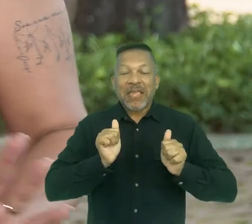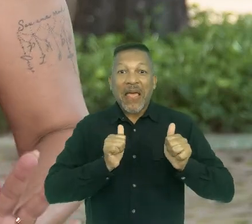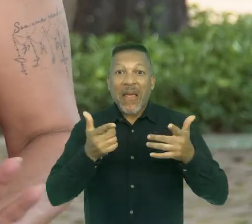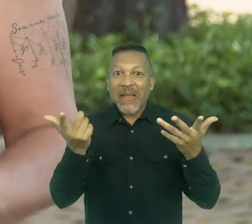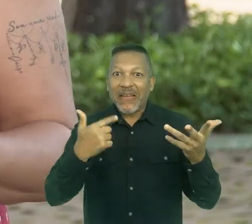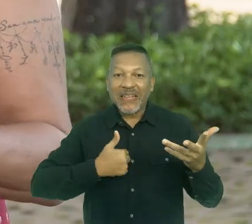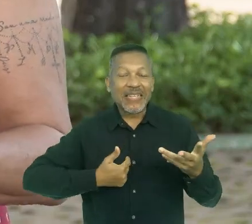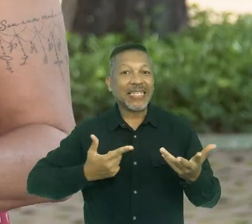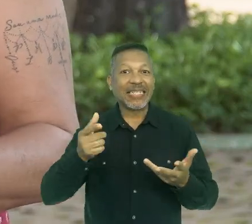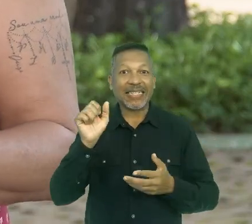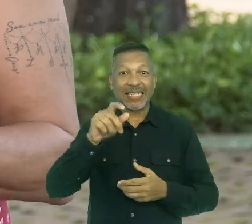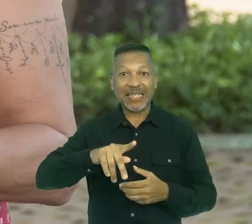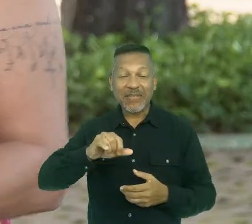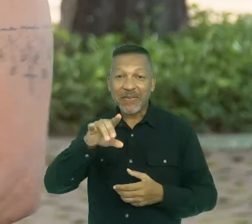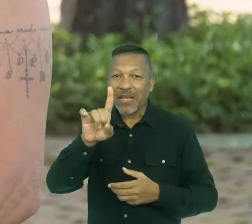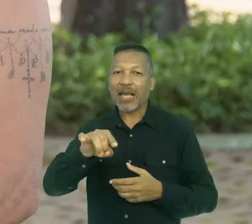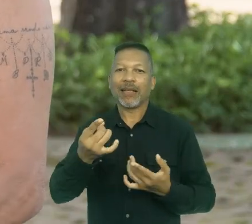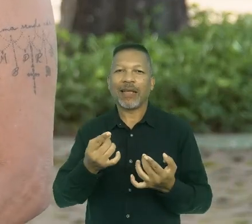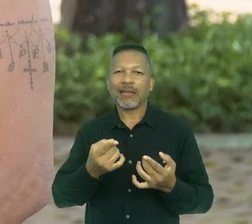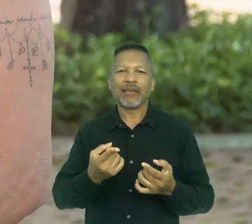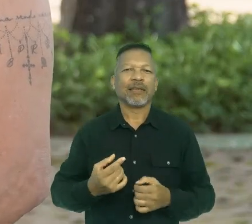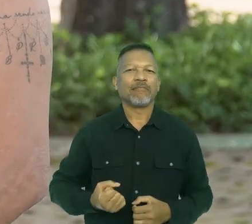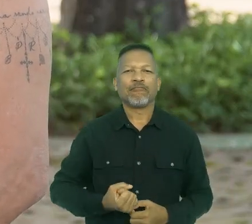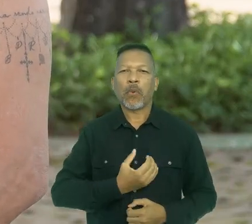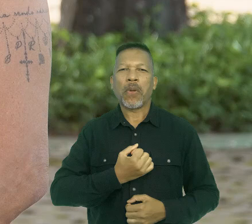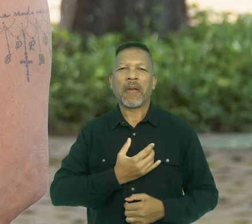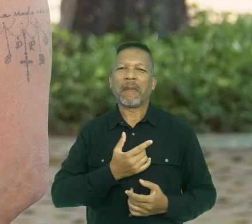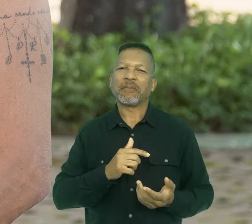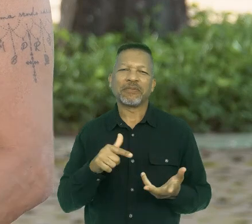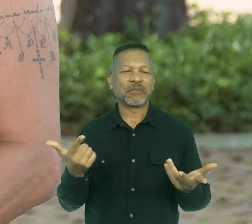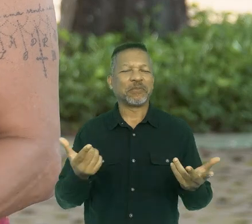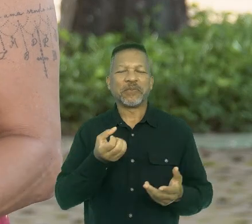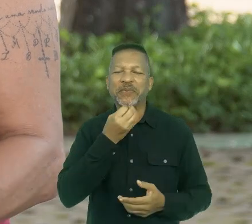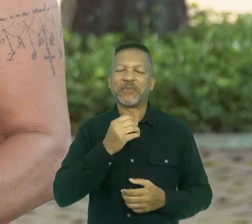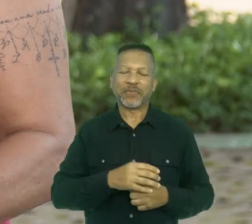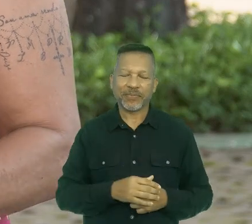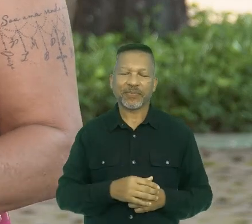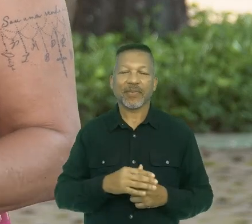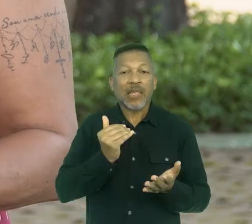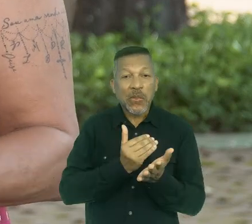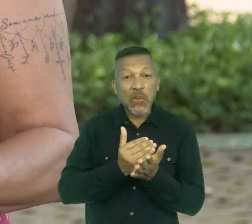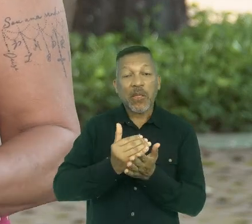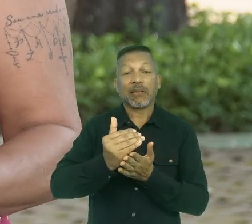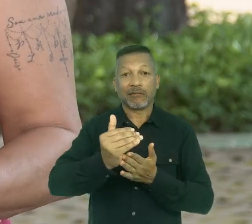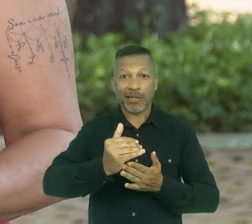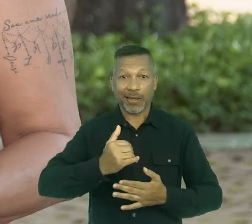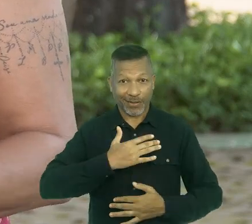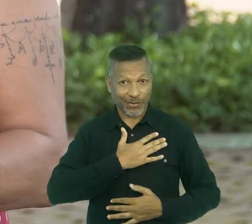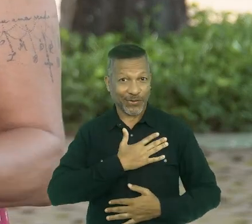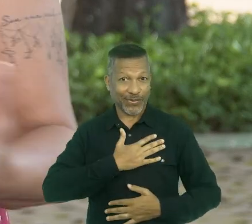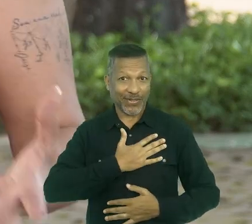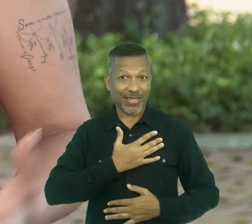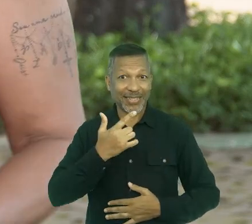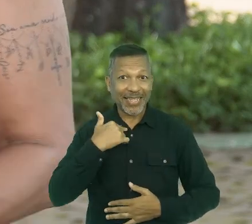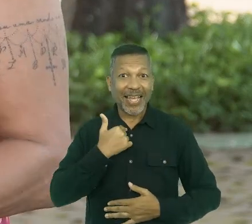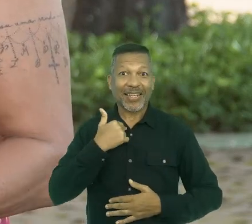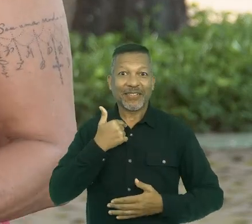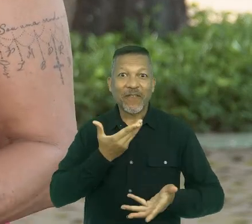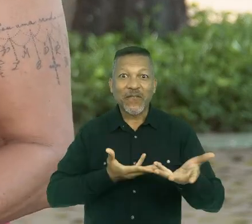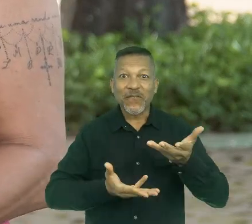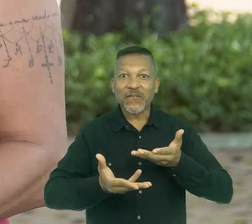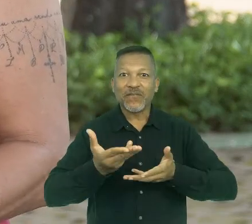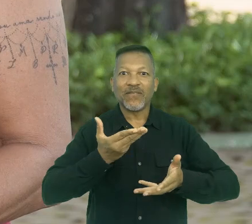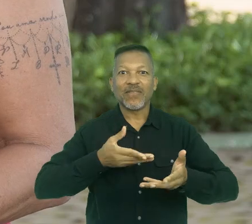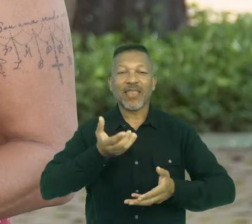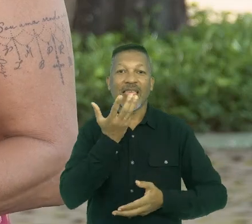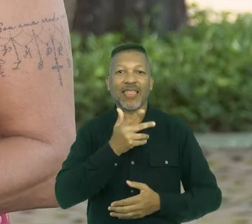Malazarte, ainda mais era em versos e tal. E aí eu pensei, gente, isso é muito gostoso, né, de envolver as